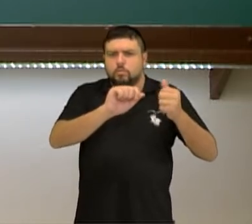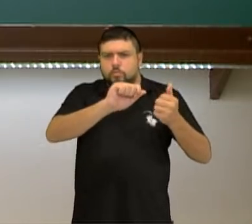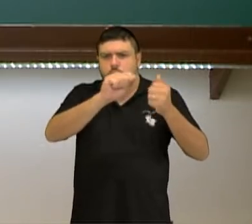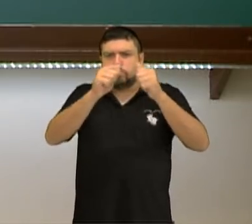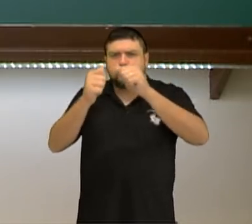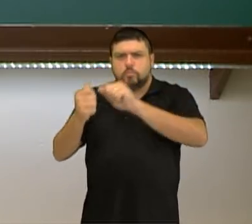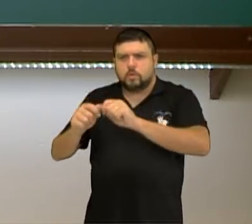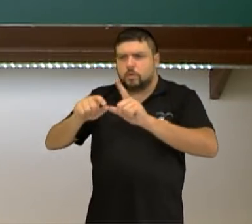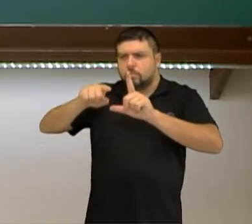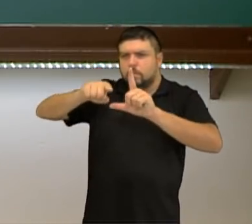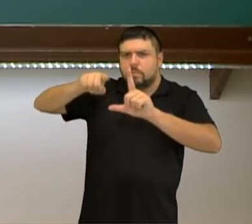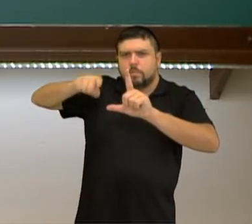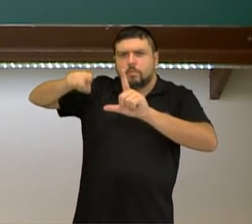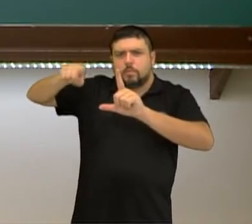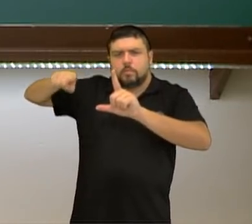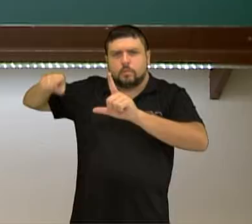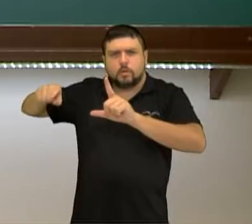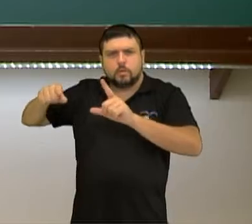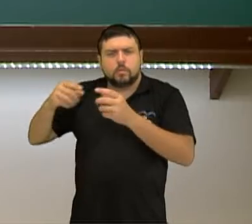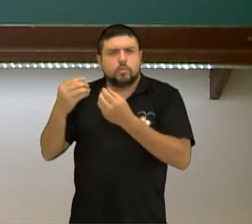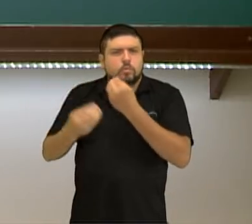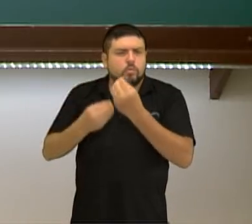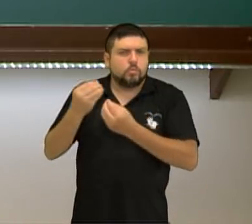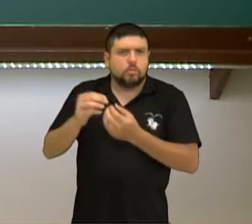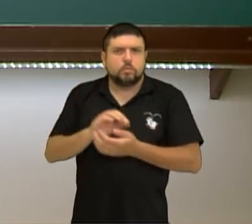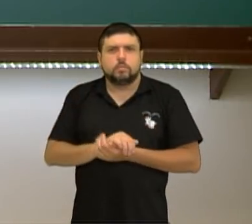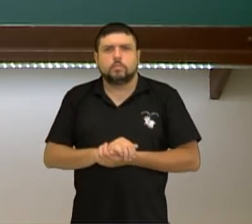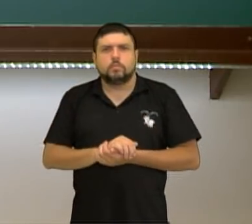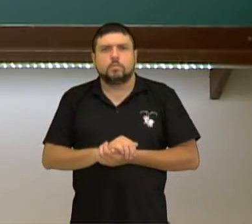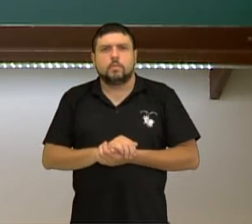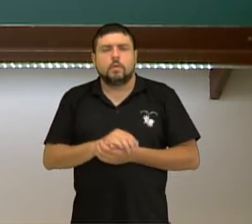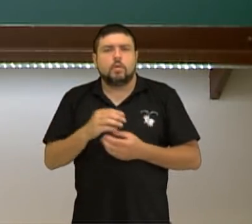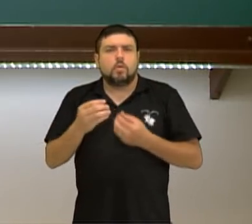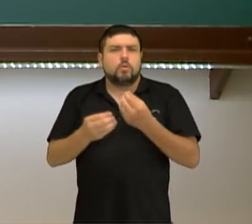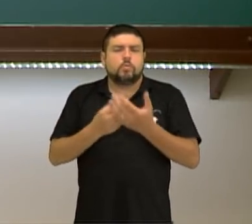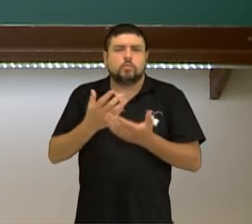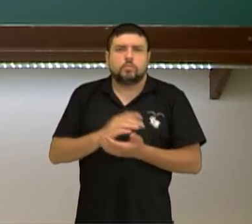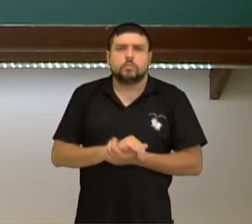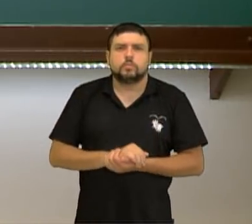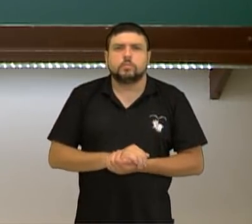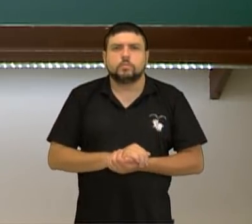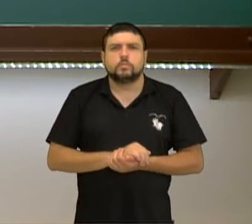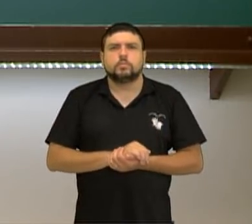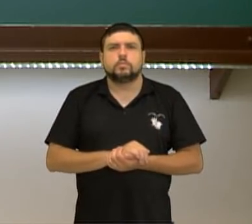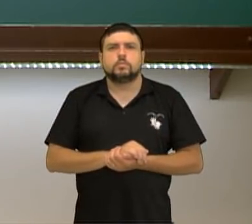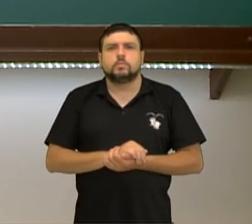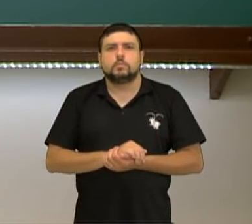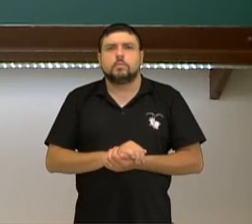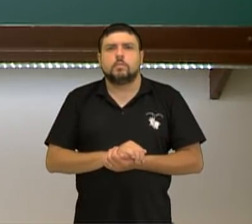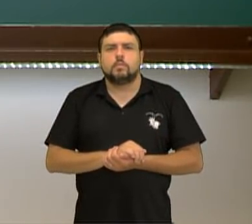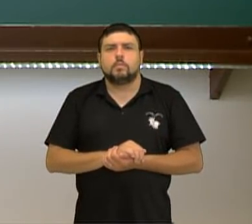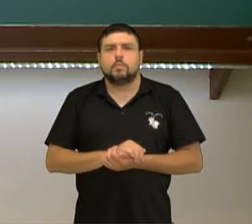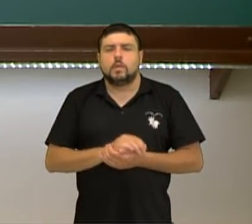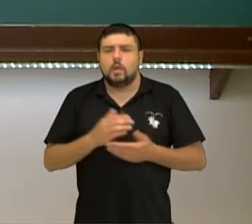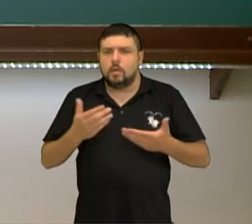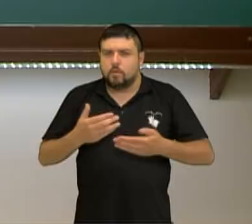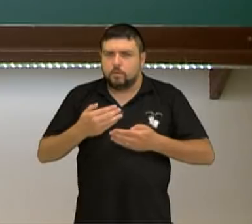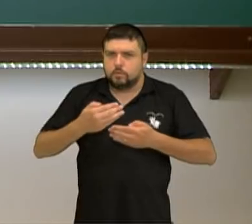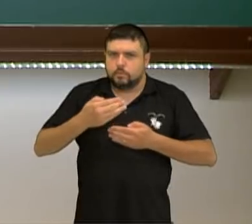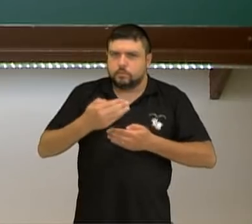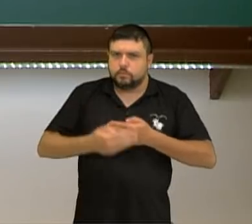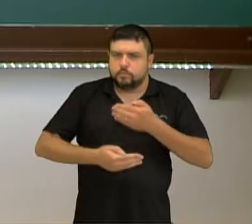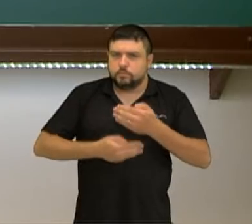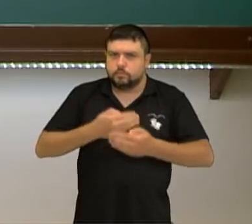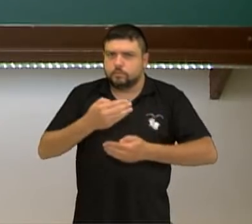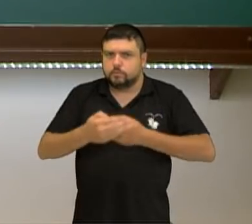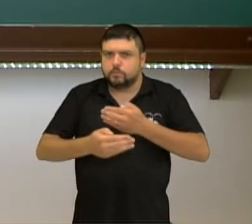trabalhar com gráficos e funções na matemática? Como que eu vou fazer essa representação? Analise os passos aqui, acompanhe os